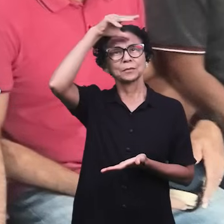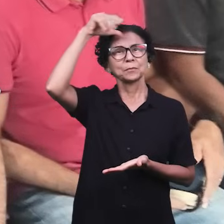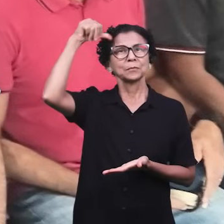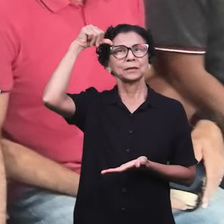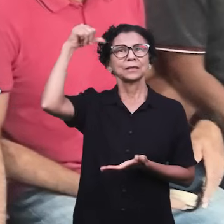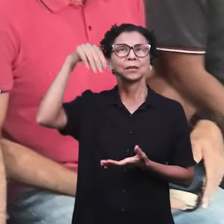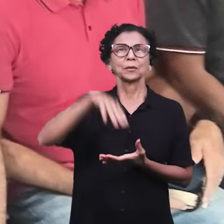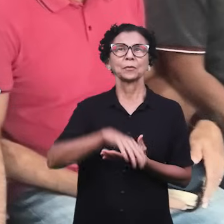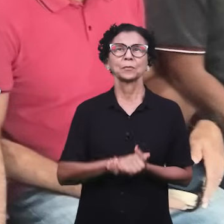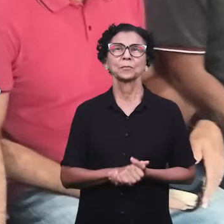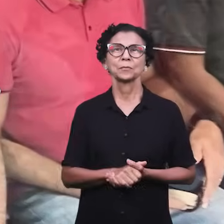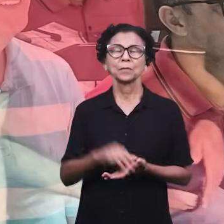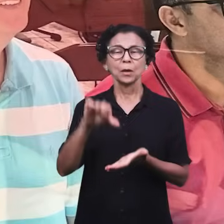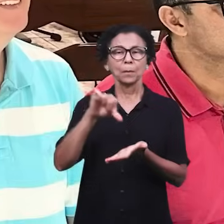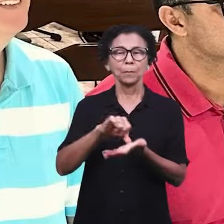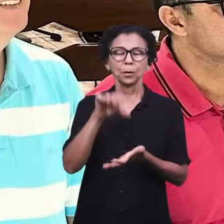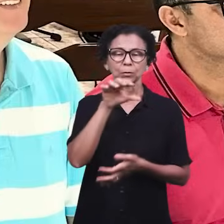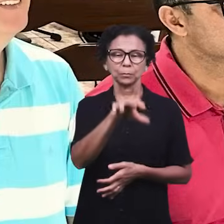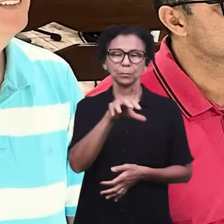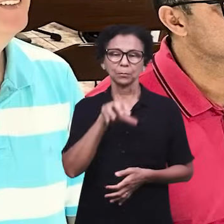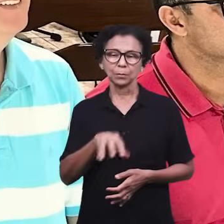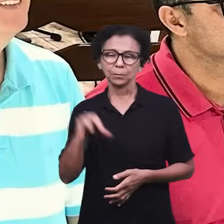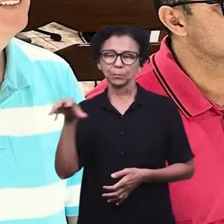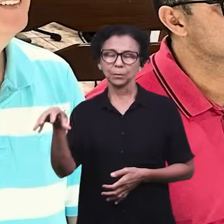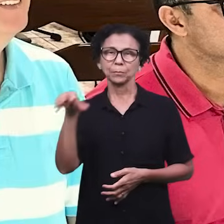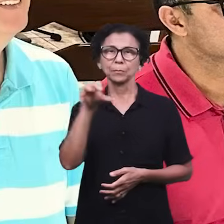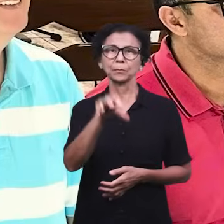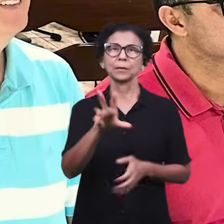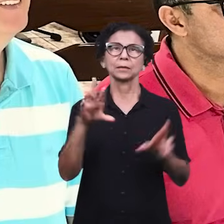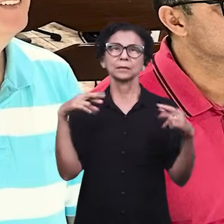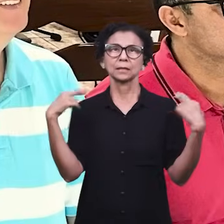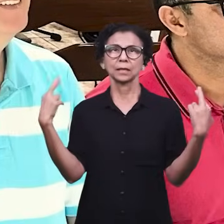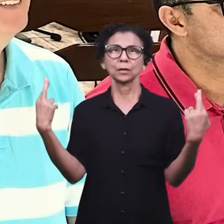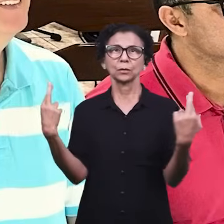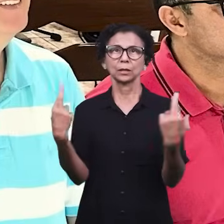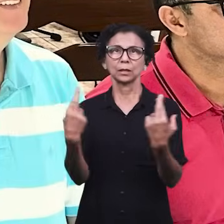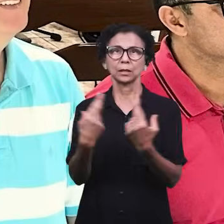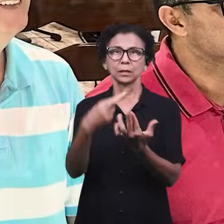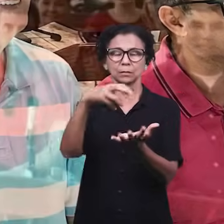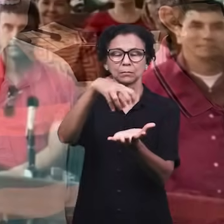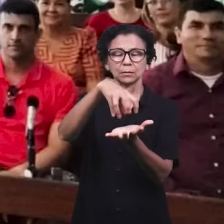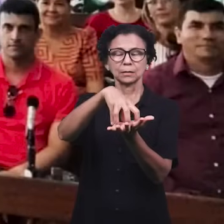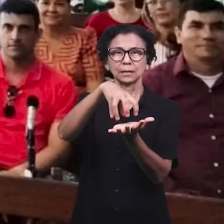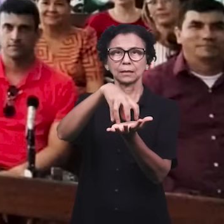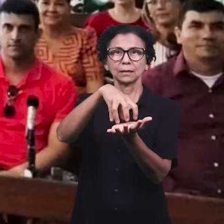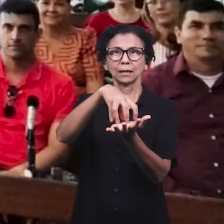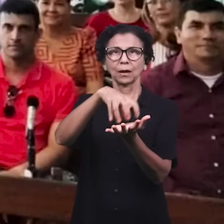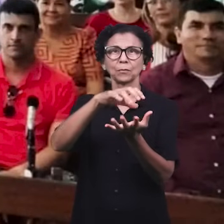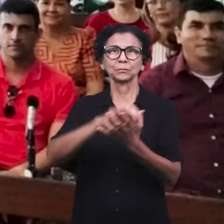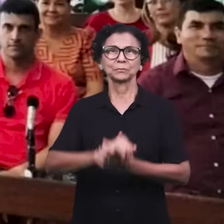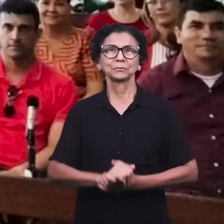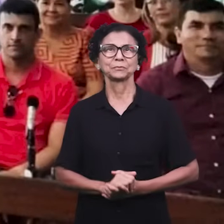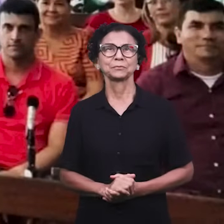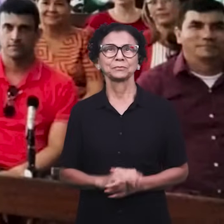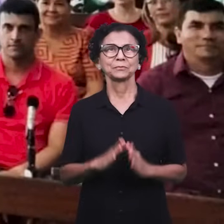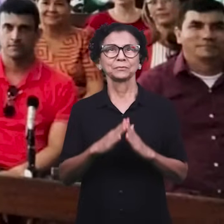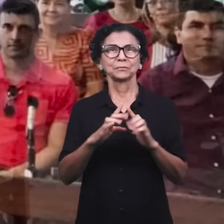divisão por polo e as igrejas se reuniram nas ICMs centrais de Cachoeirinha e Manoa.